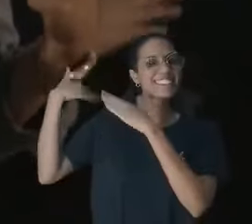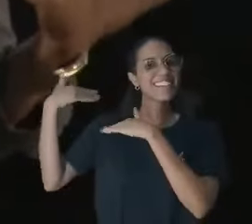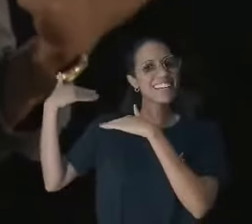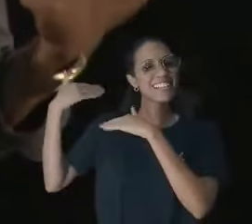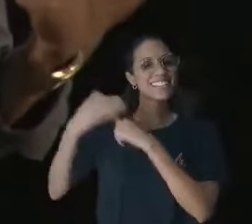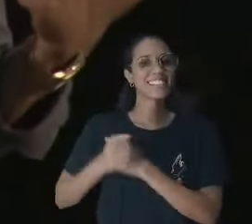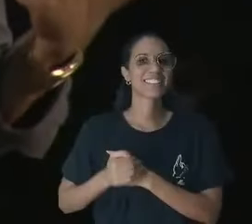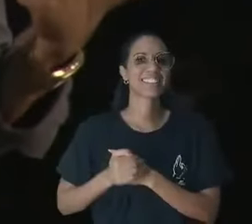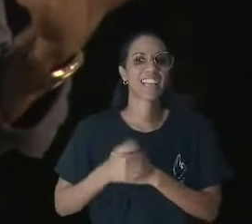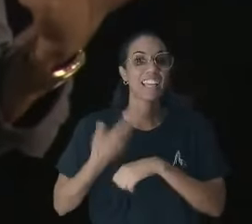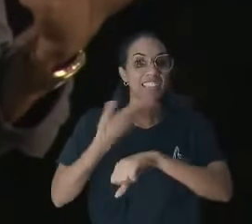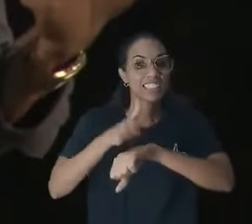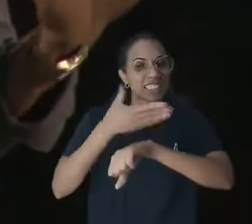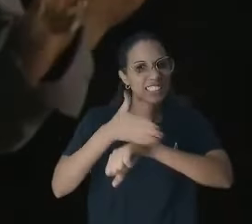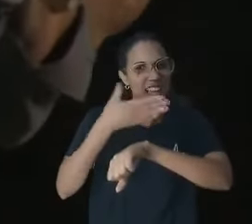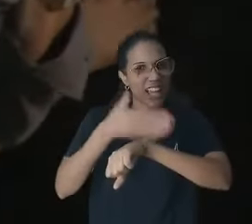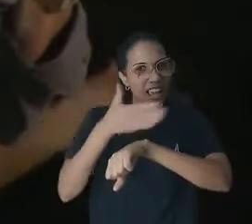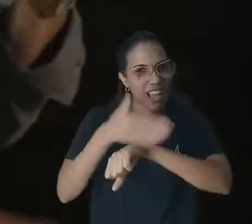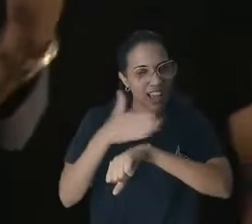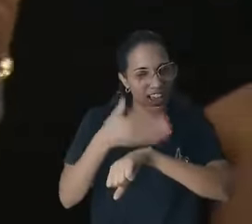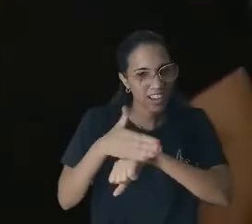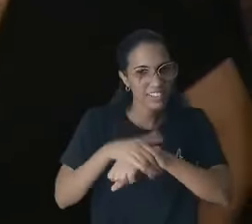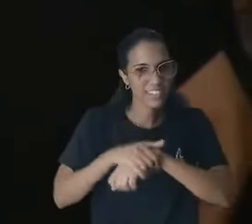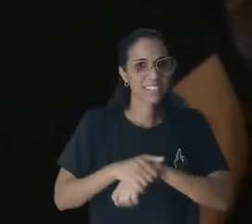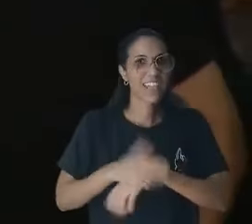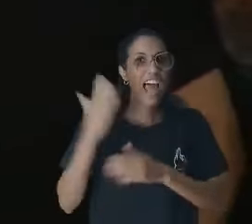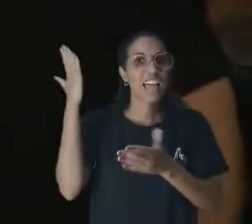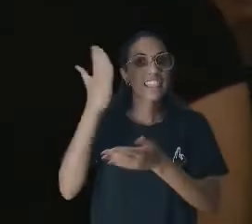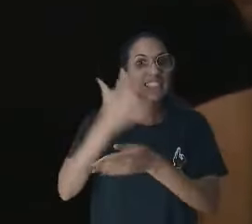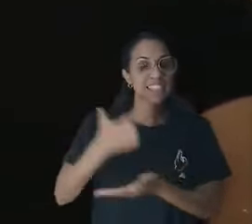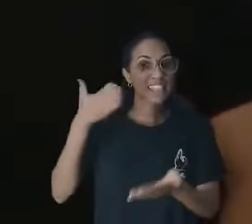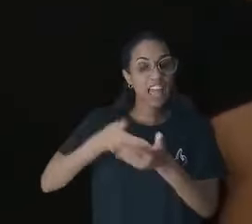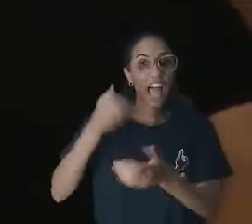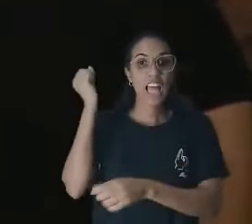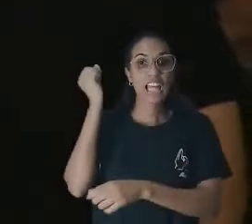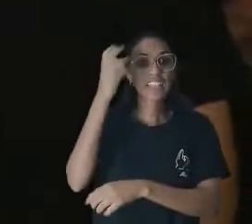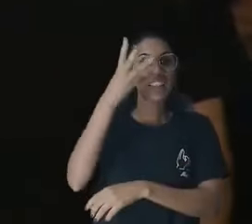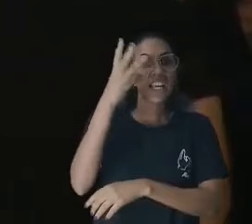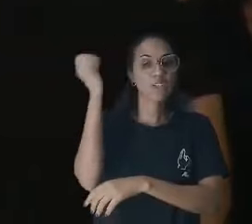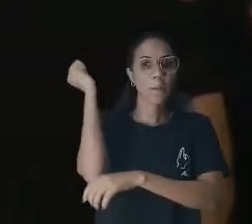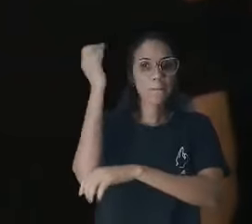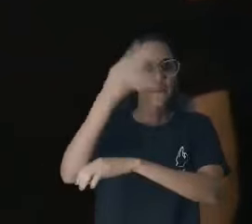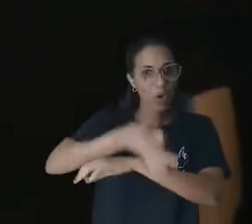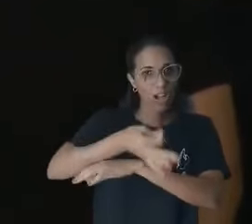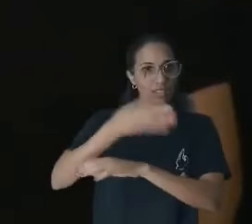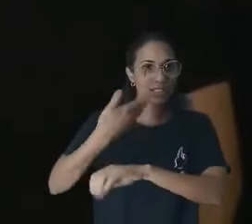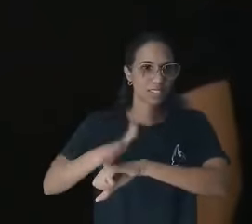saíram daqui às 3 horas da manhã.